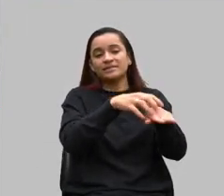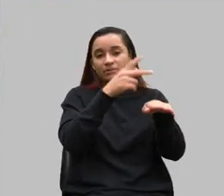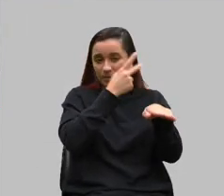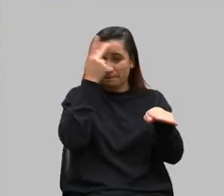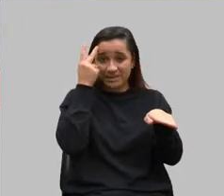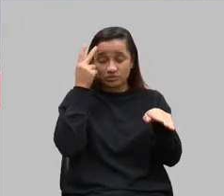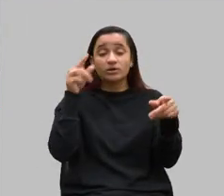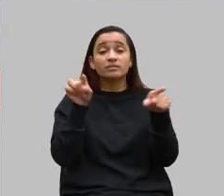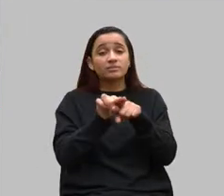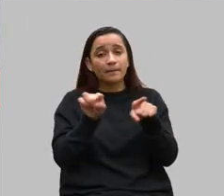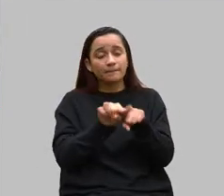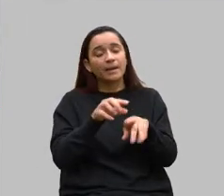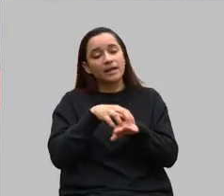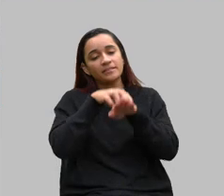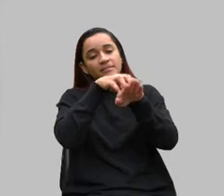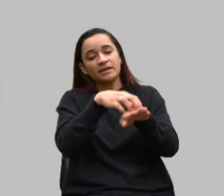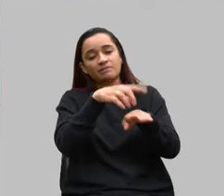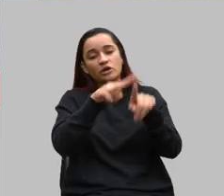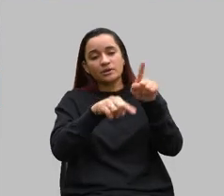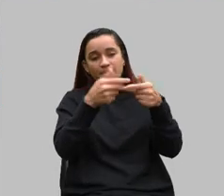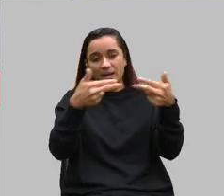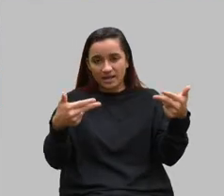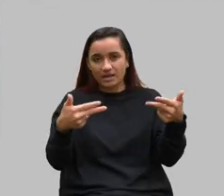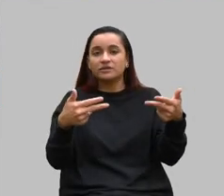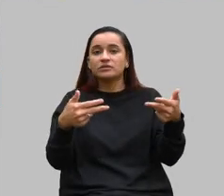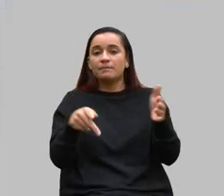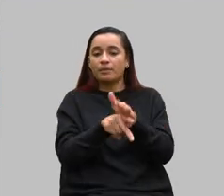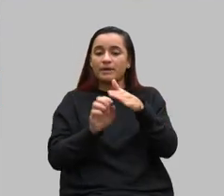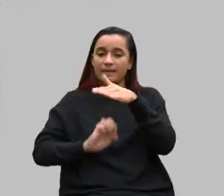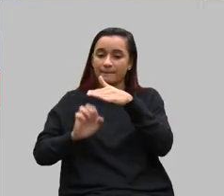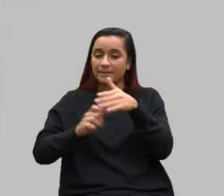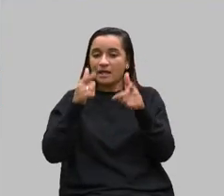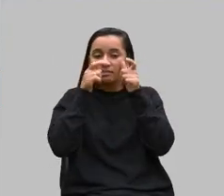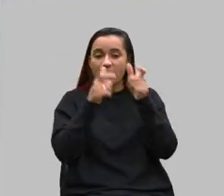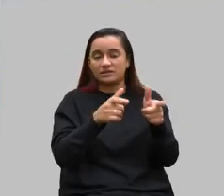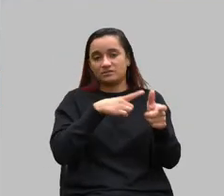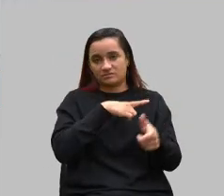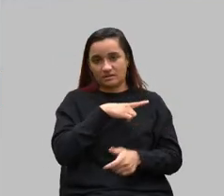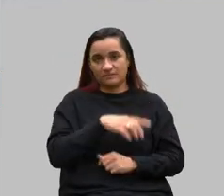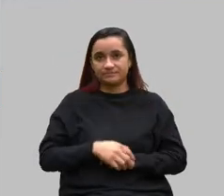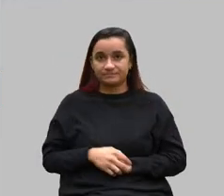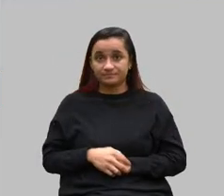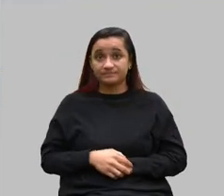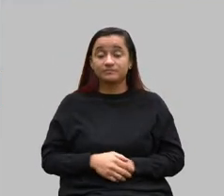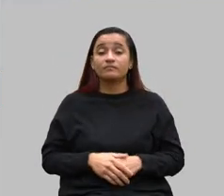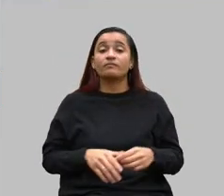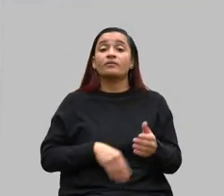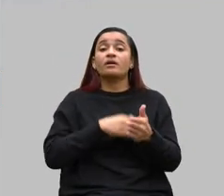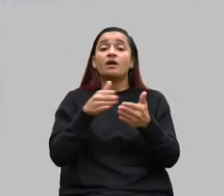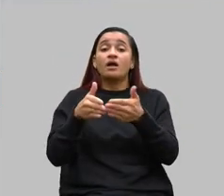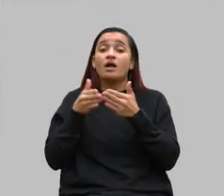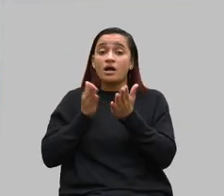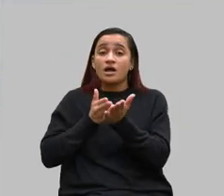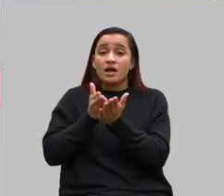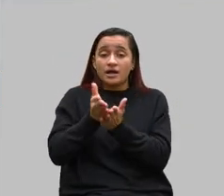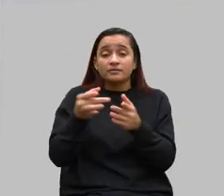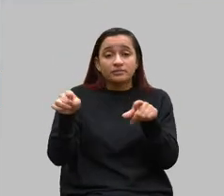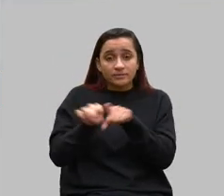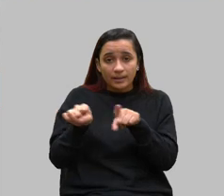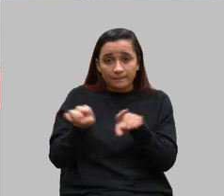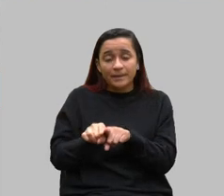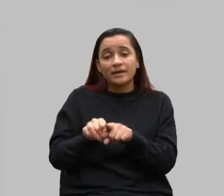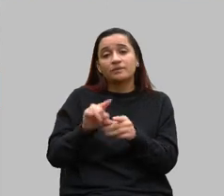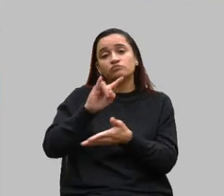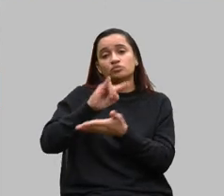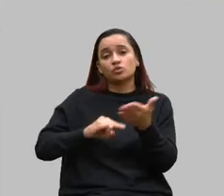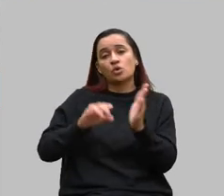bem como para o transporte de cargas por empresas interessadas e um requerimento também encaminhando aqui o ofício da